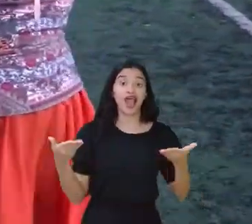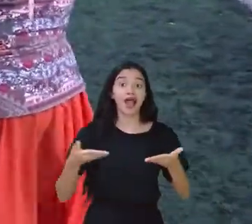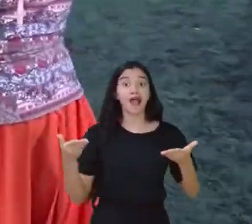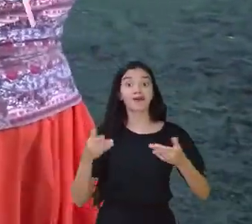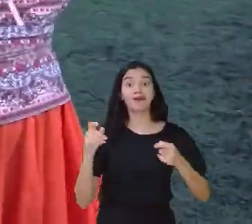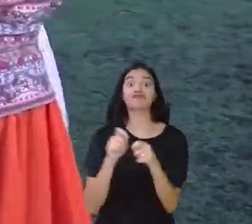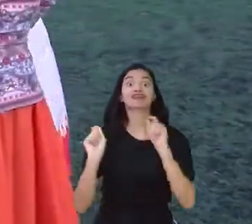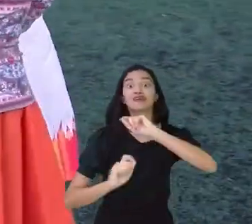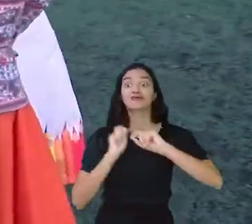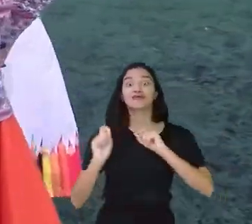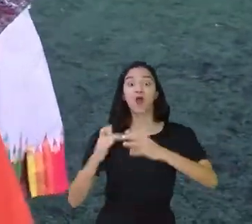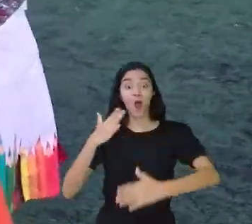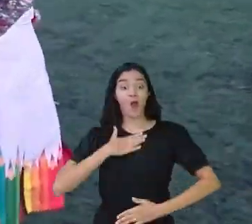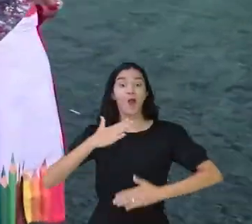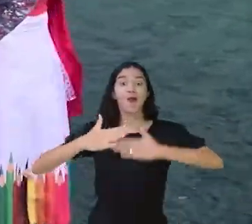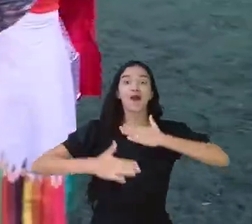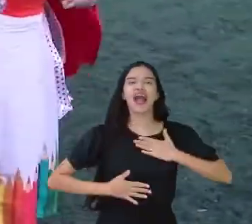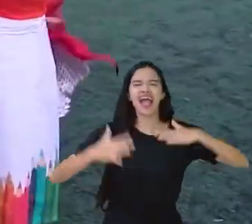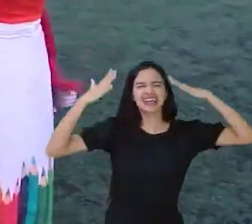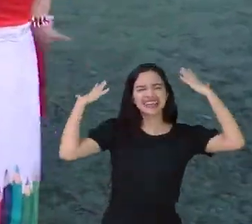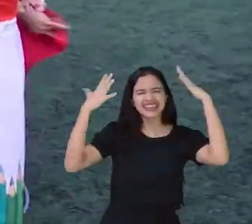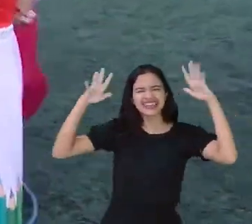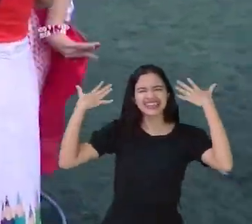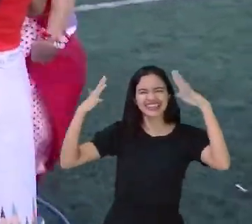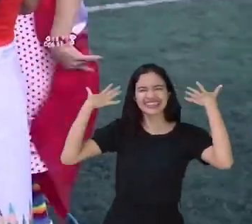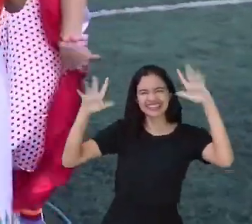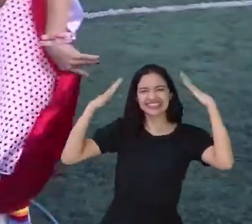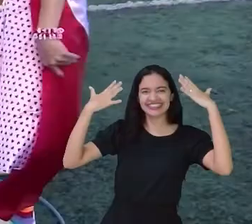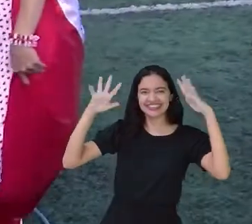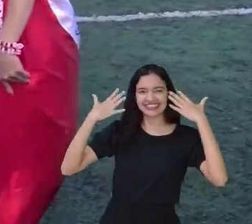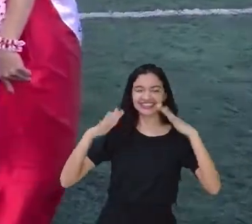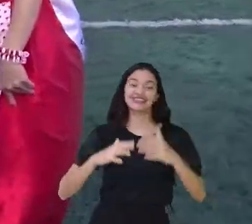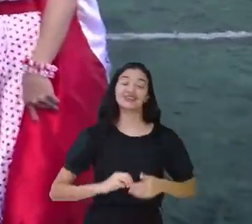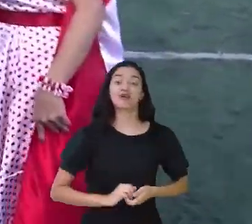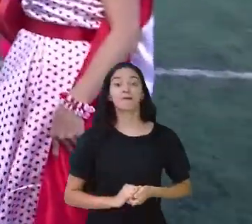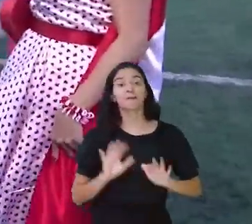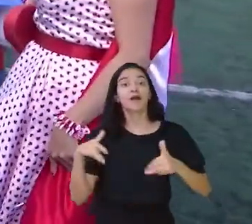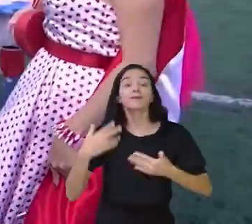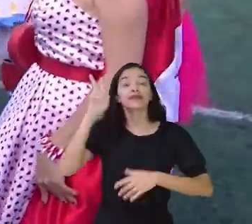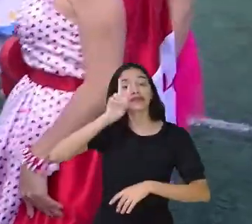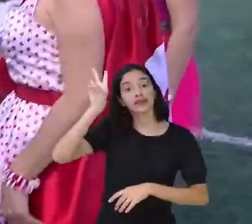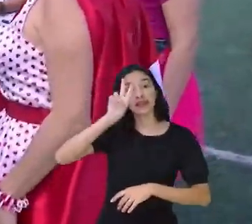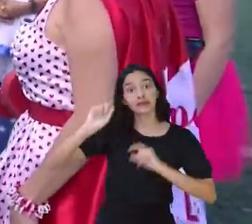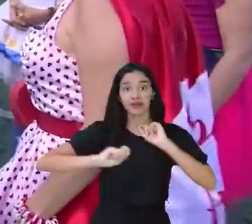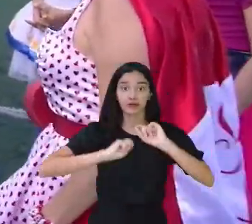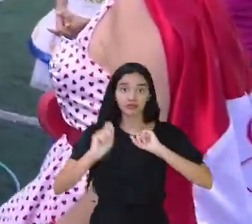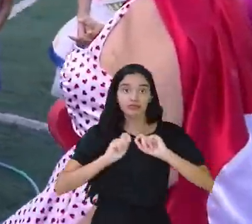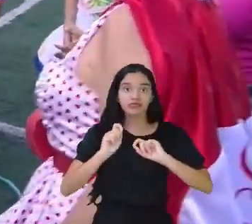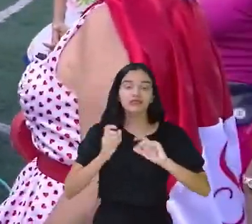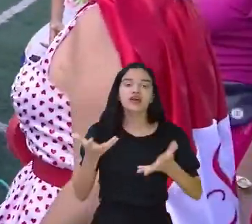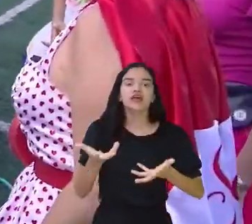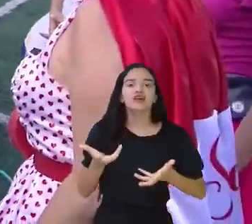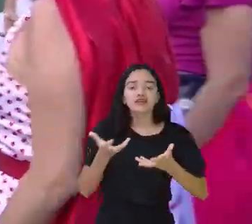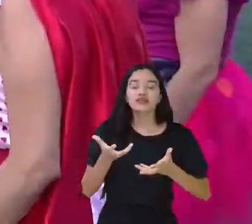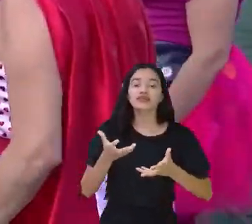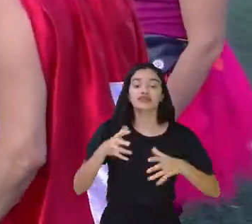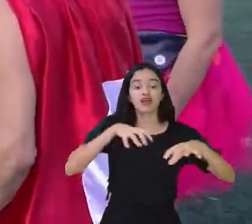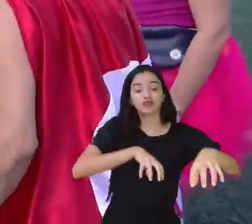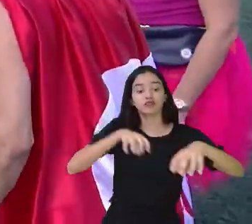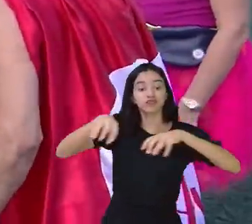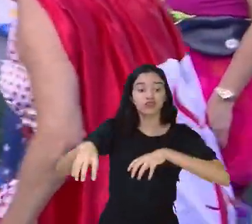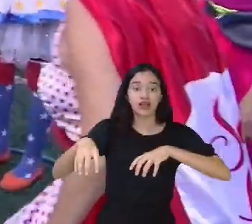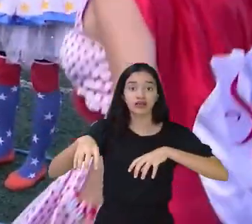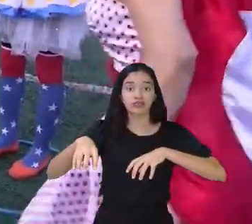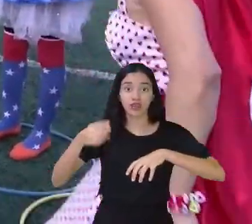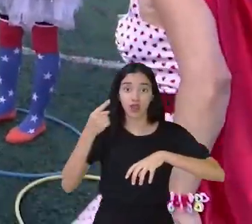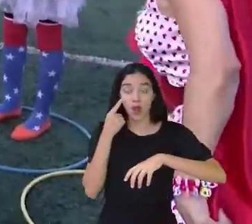com o nosso copo! Uau! Só pra lembrar, quando disser tira, tem que sair com o bambolê, né? É